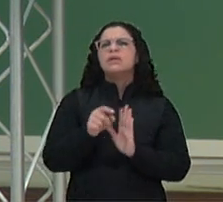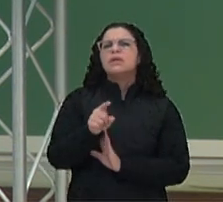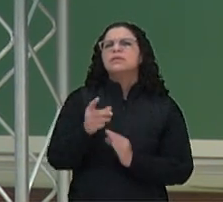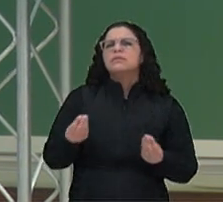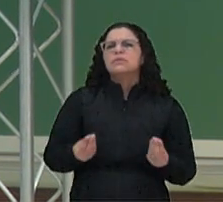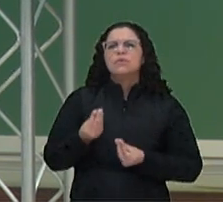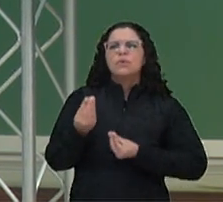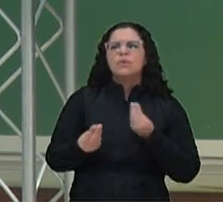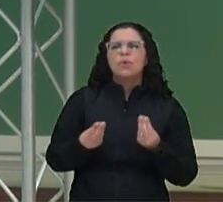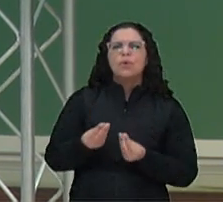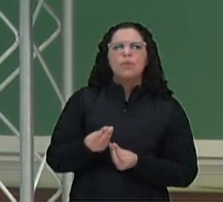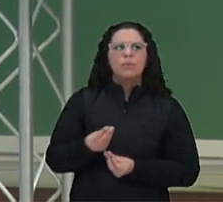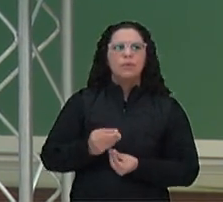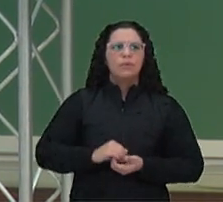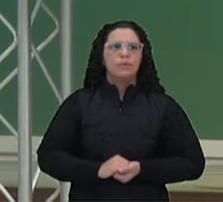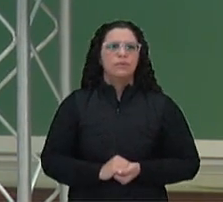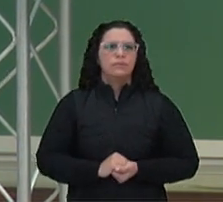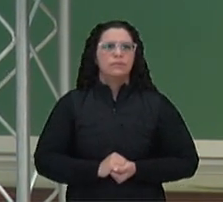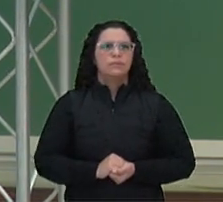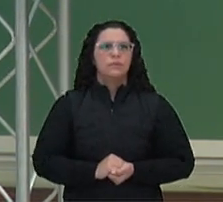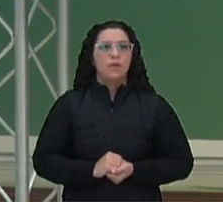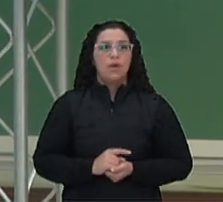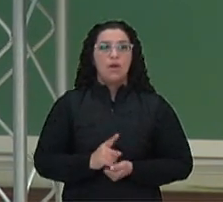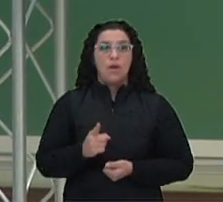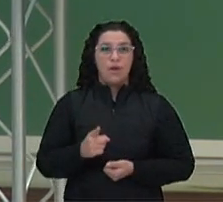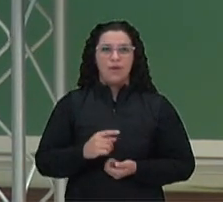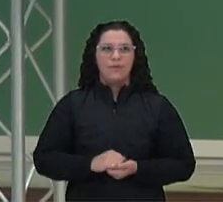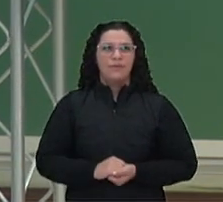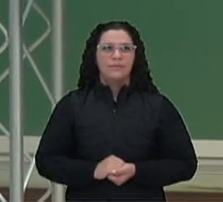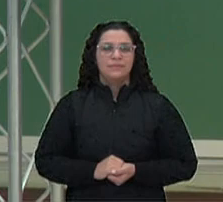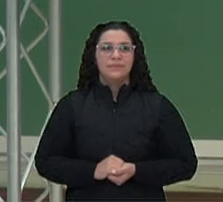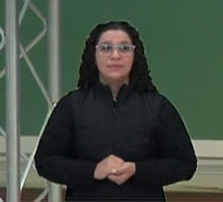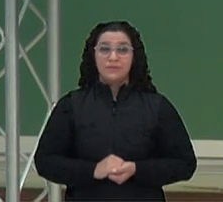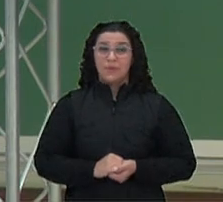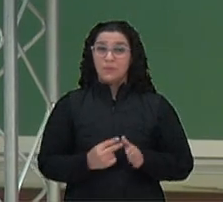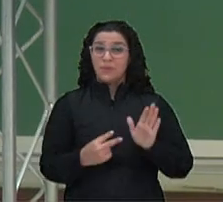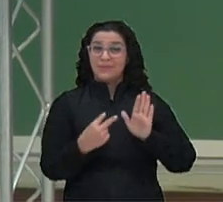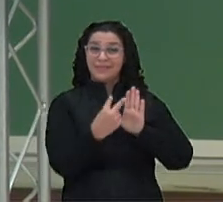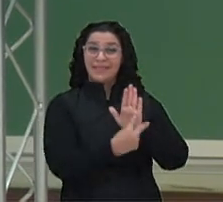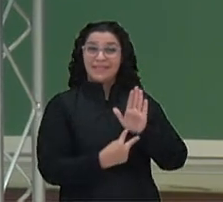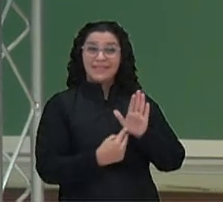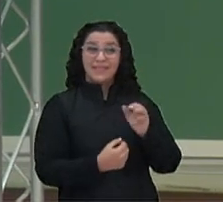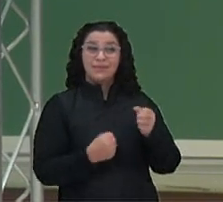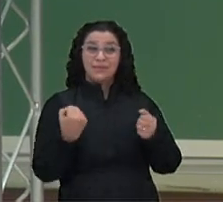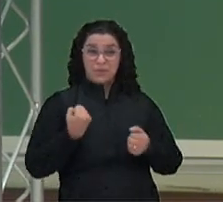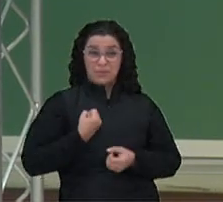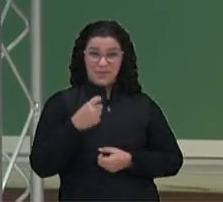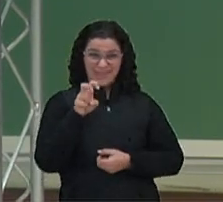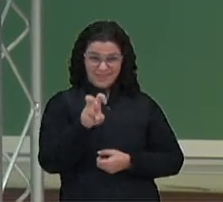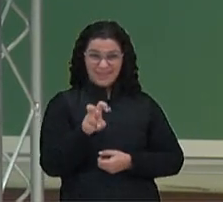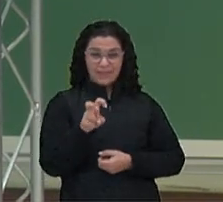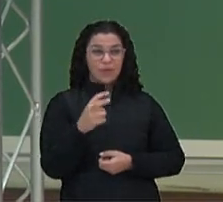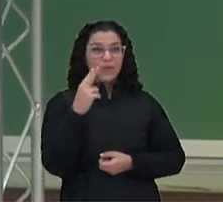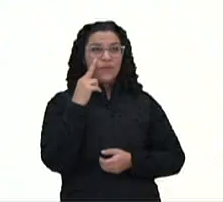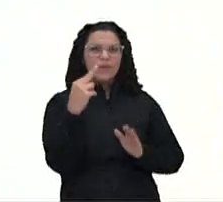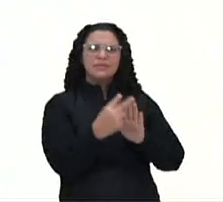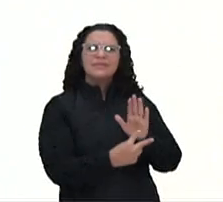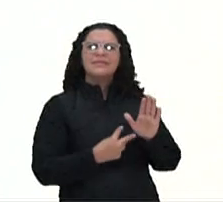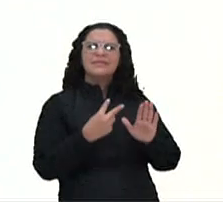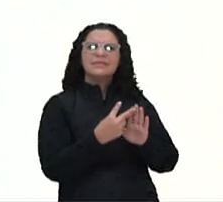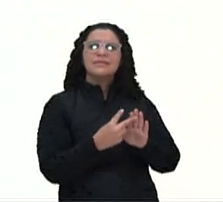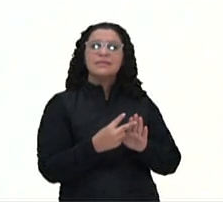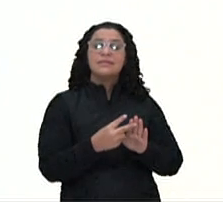né? O que que é chess boxing? Então, aqui está o nosso chess boxing, ok? Bem ao pé da letra